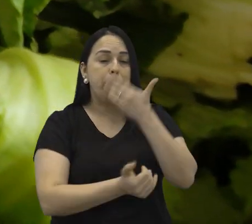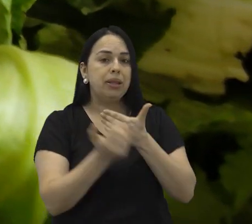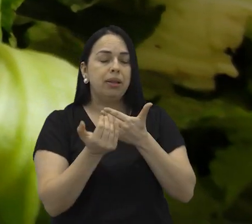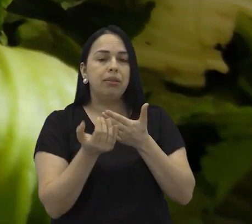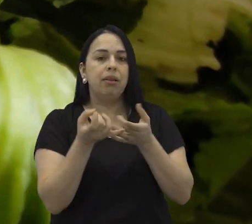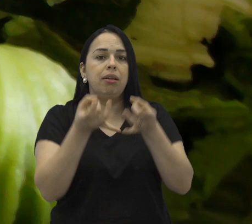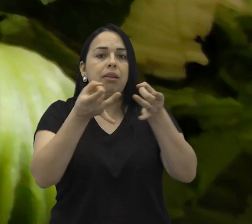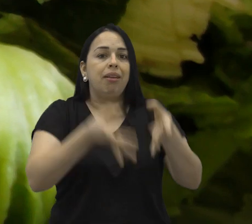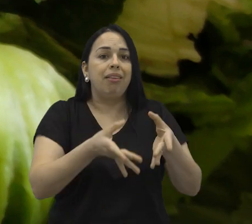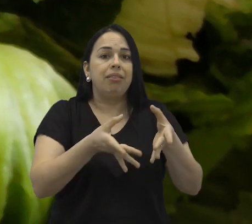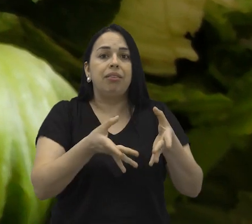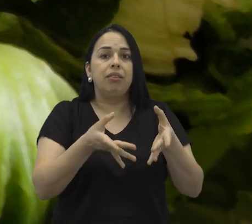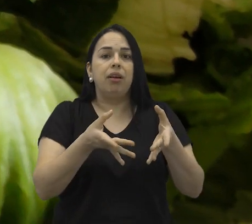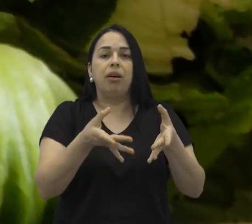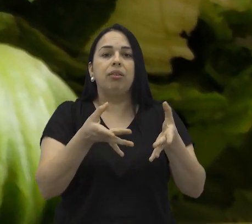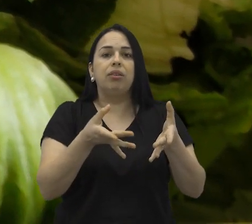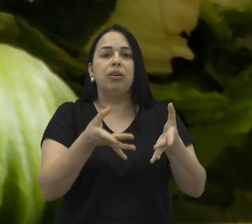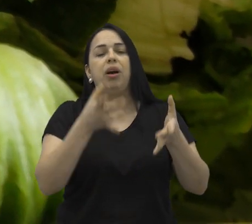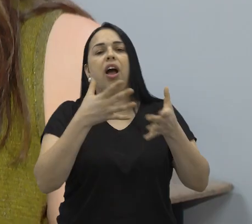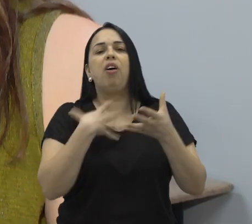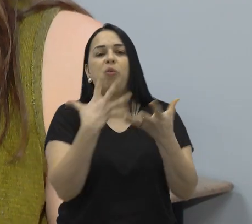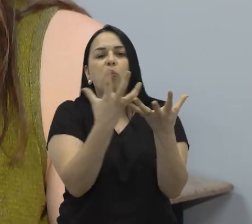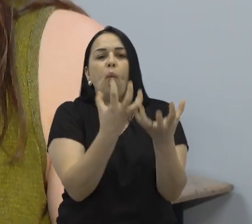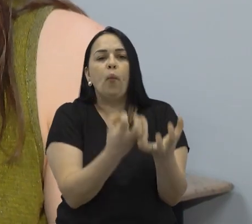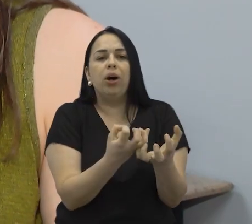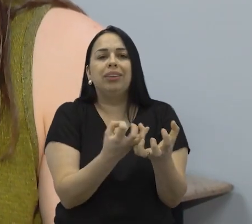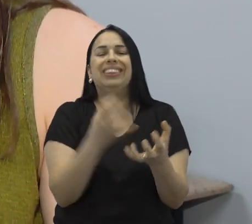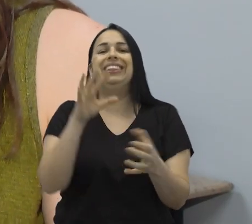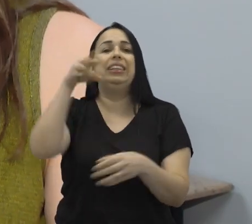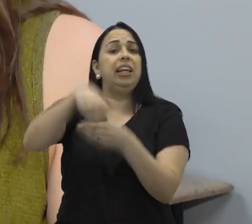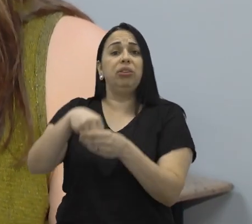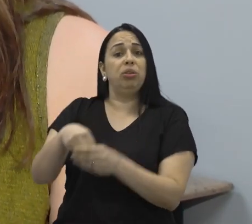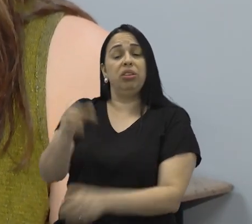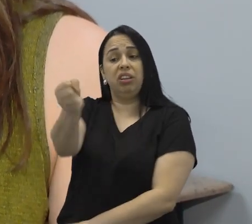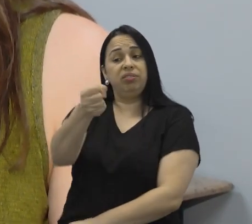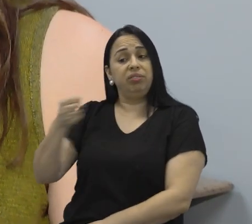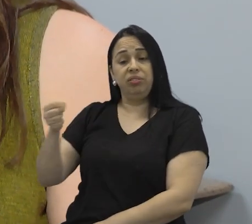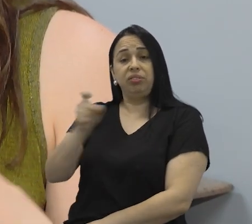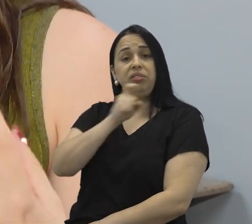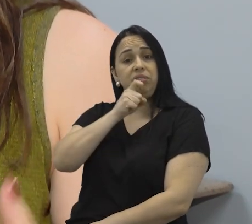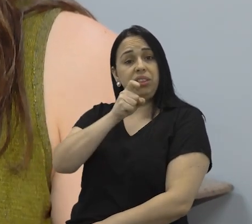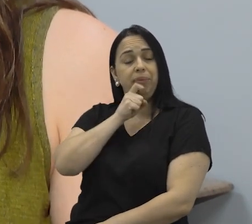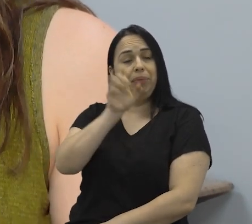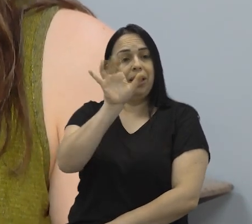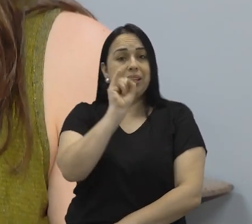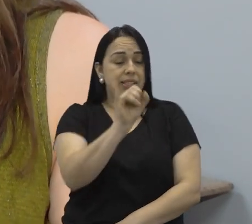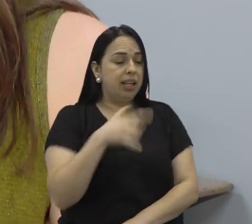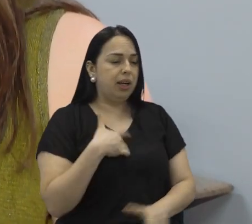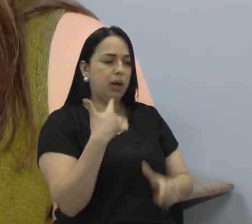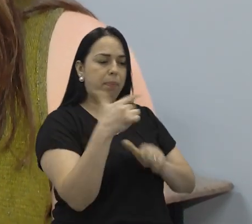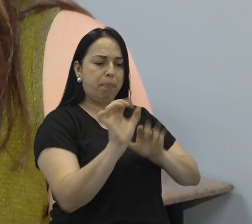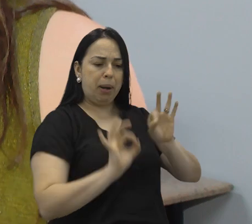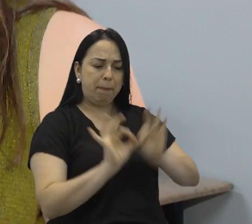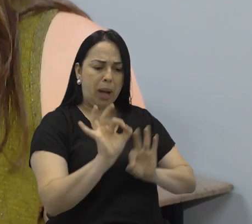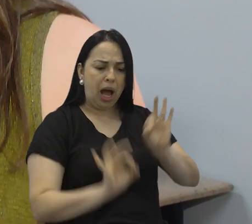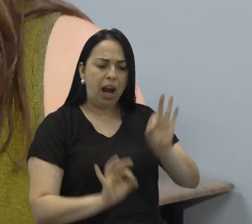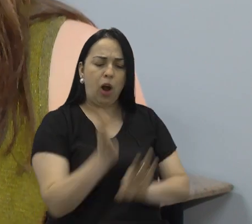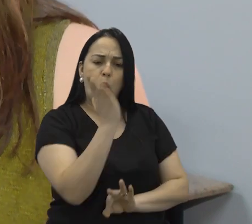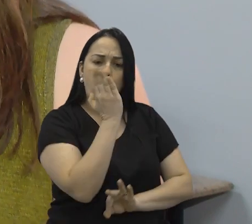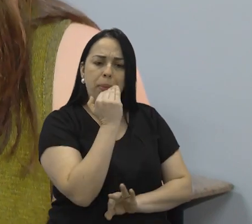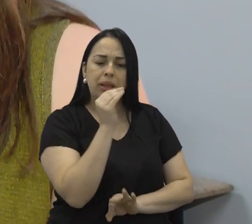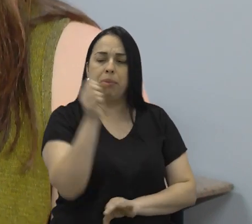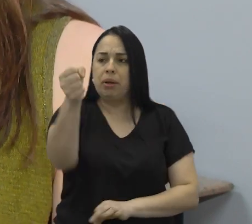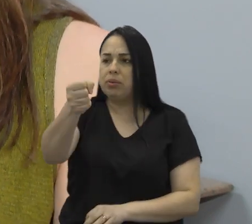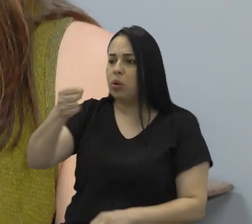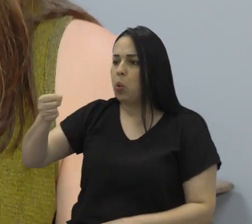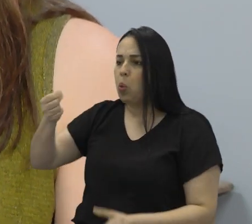alimentos são perdidos dentro da geladeira. Então, quando a gente faz essas preparações em casa, e daí a gente também tem que pensar na maneira